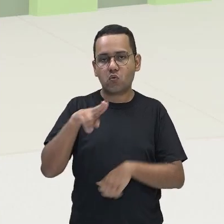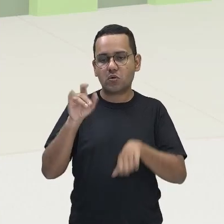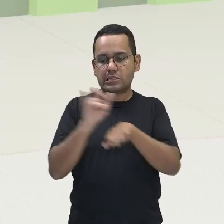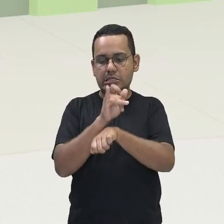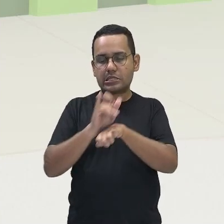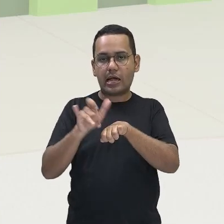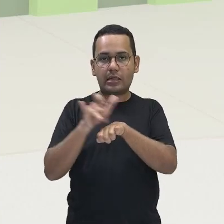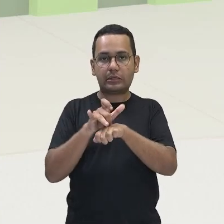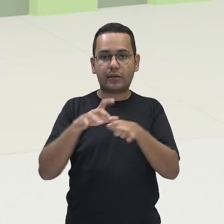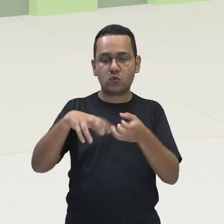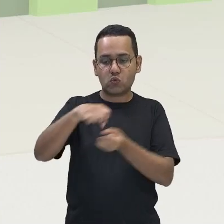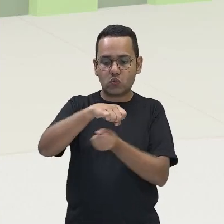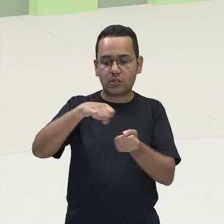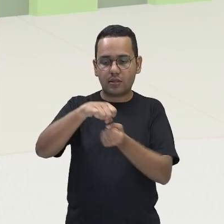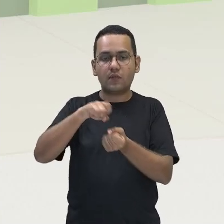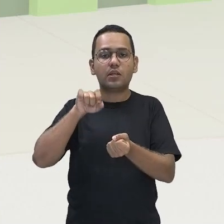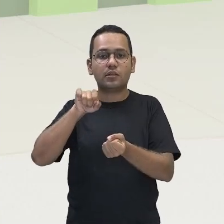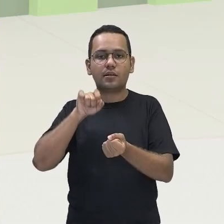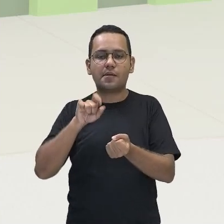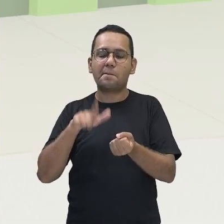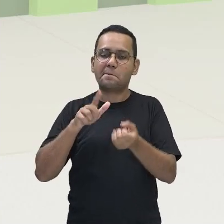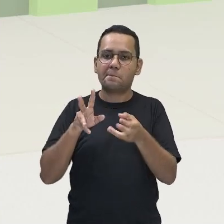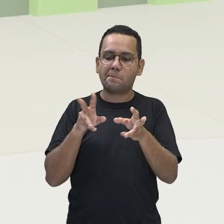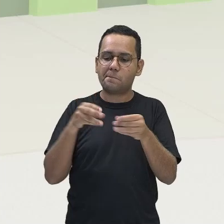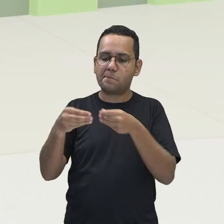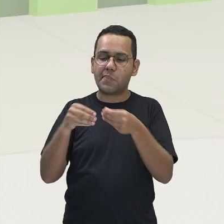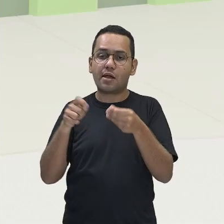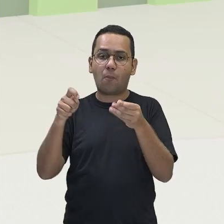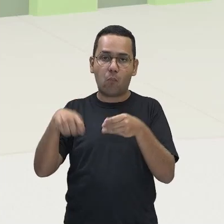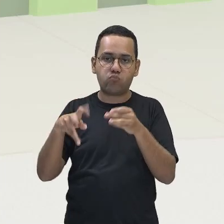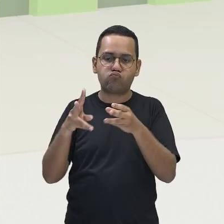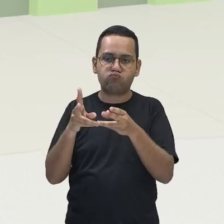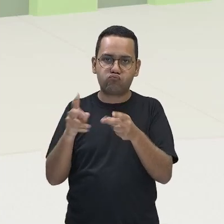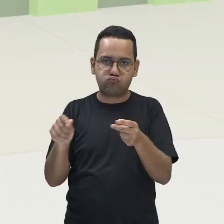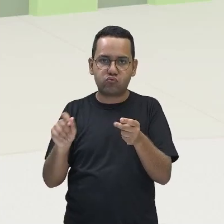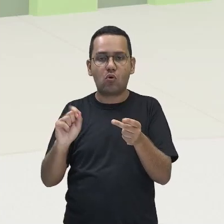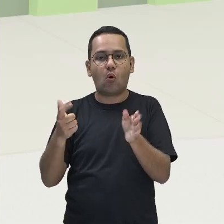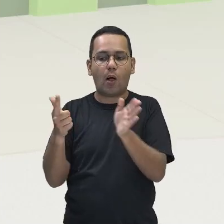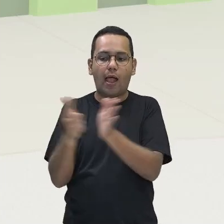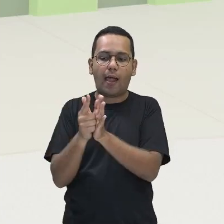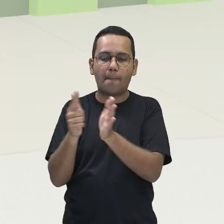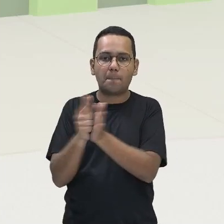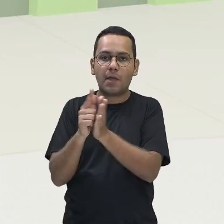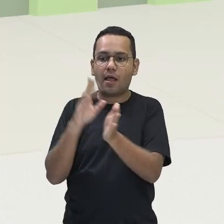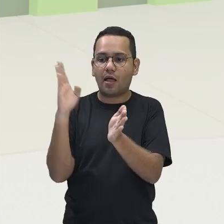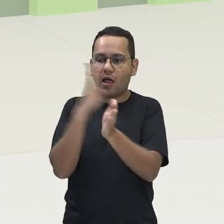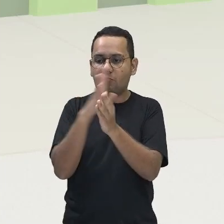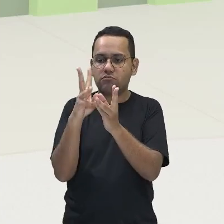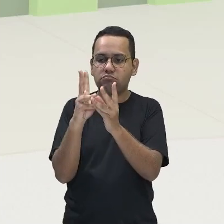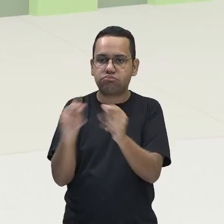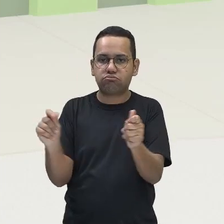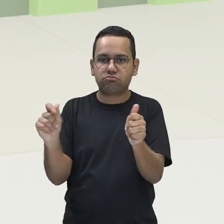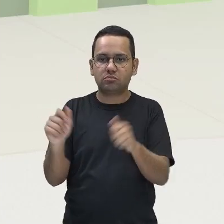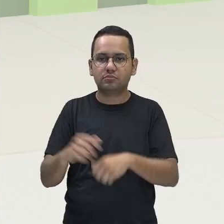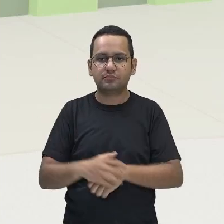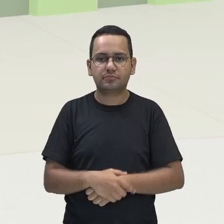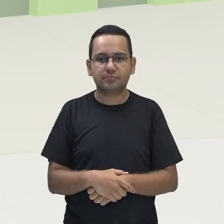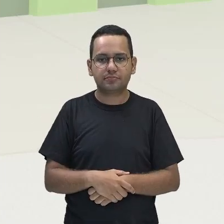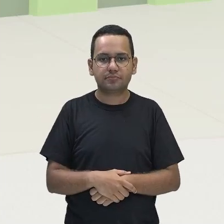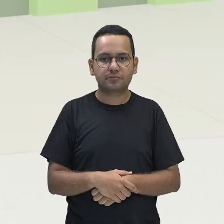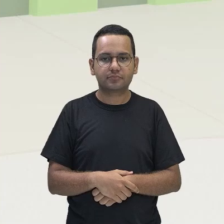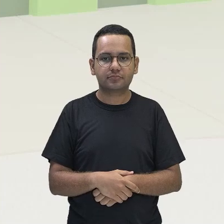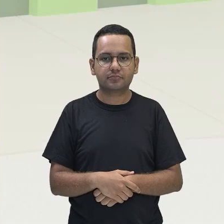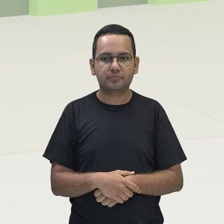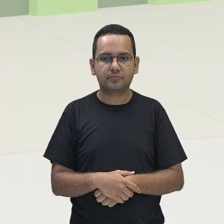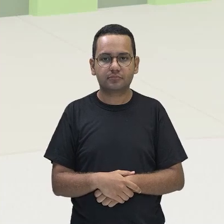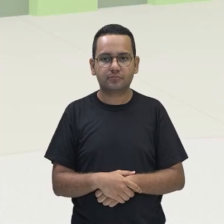plásticos biodegradáveis, papéis também que se decompunham mais rápido, né, no ambiente,